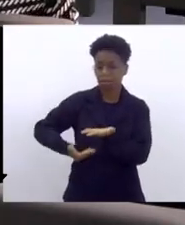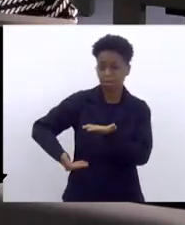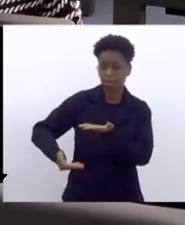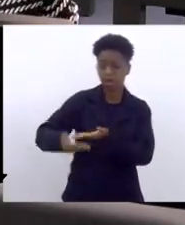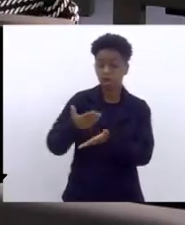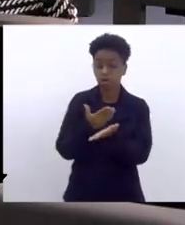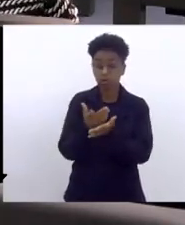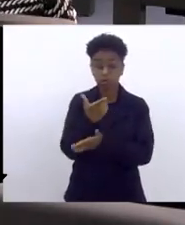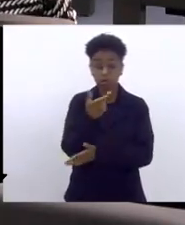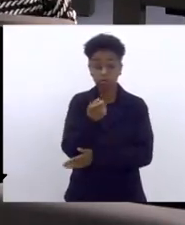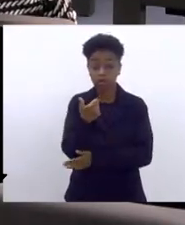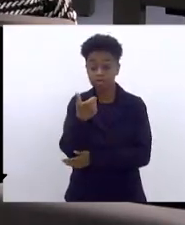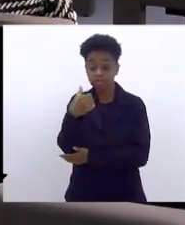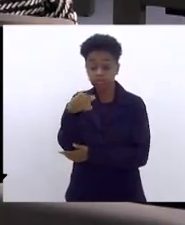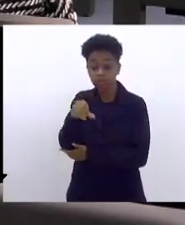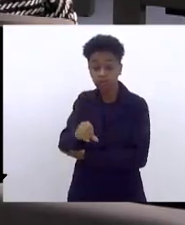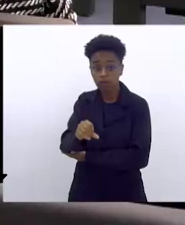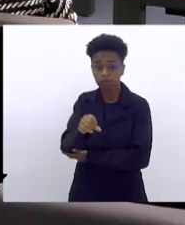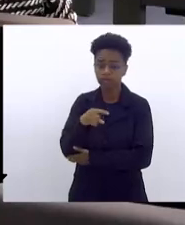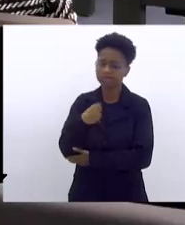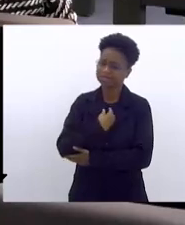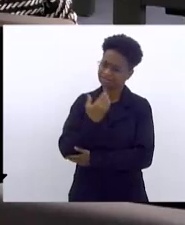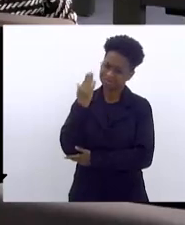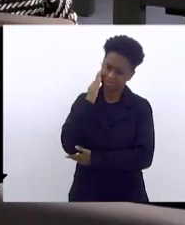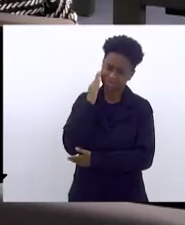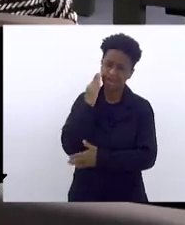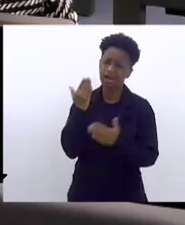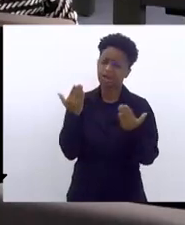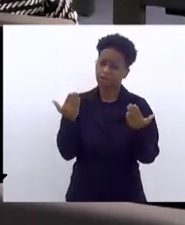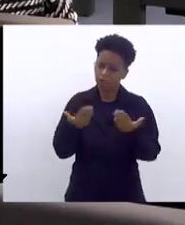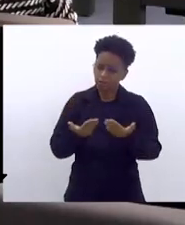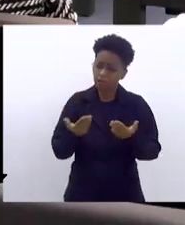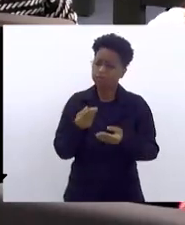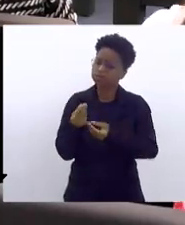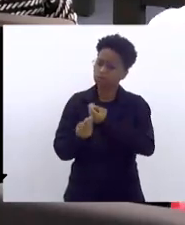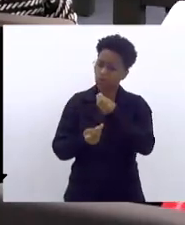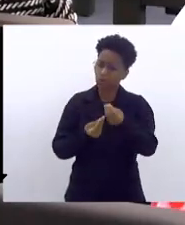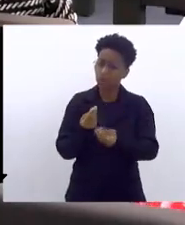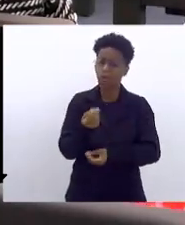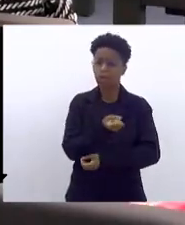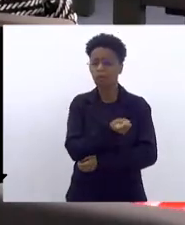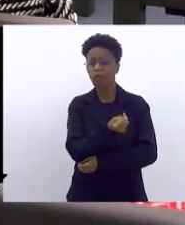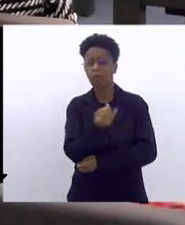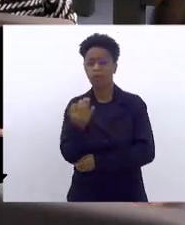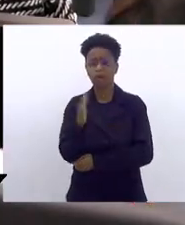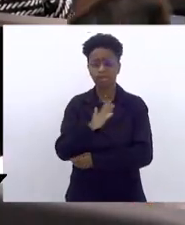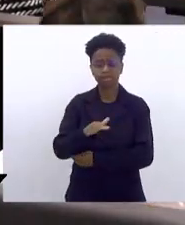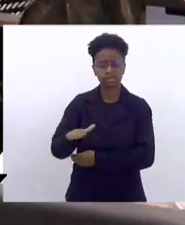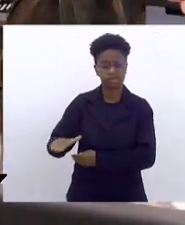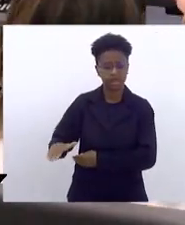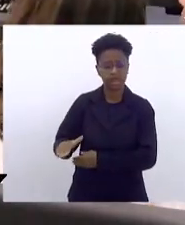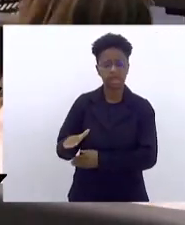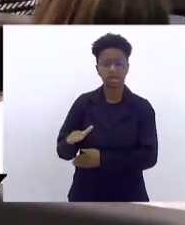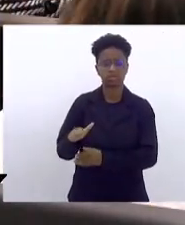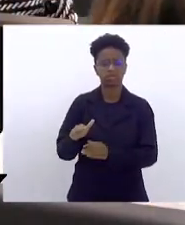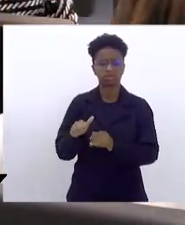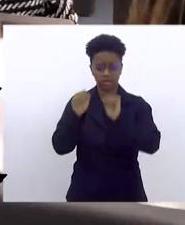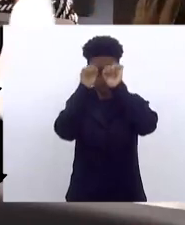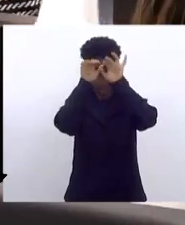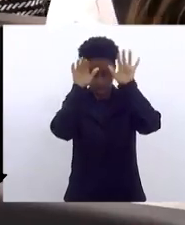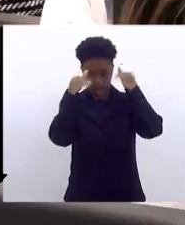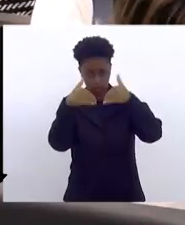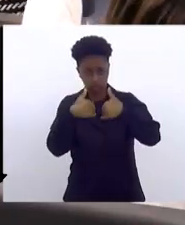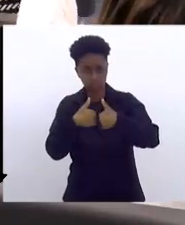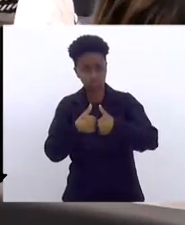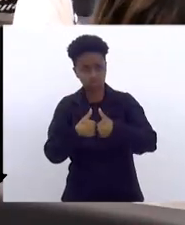a gente sabe que a situação urge e que a quantidade de crianças de pessoas que